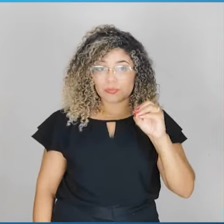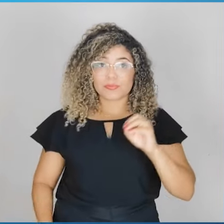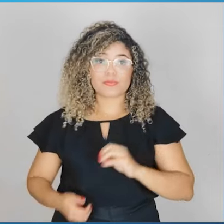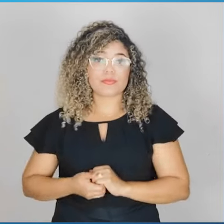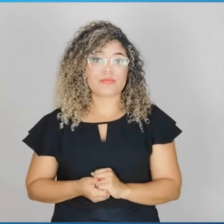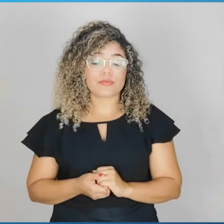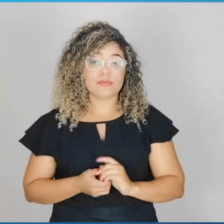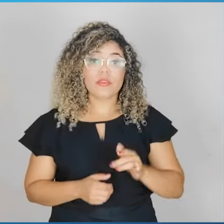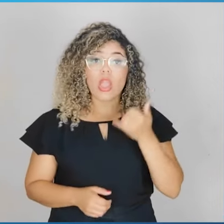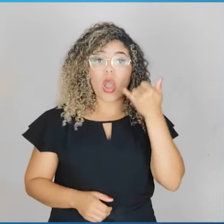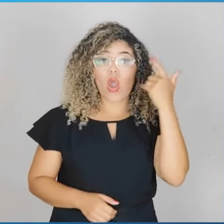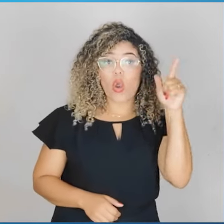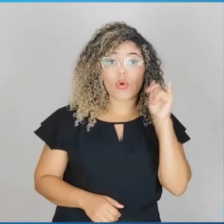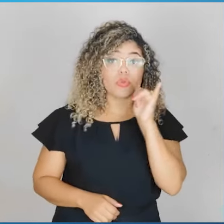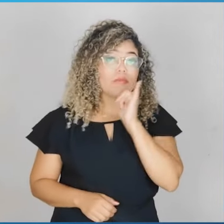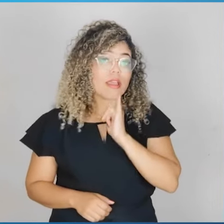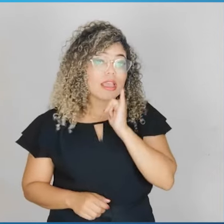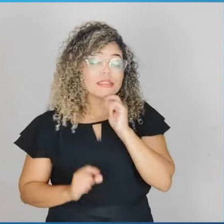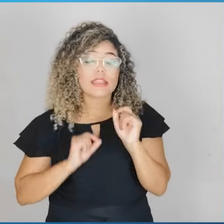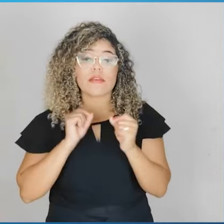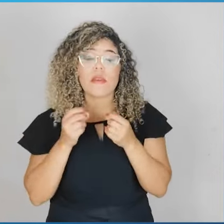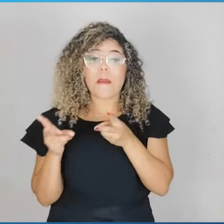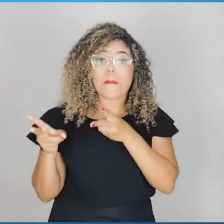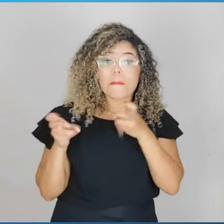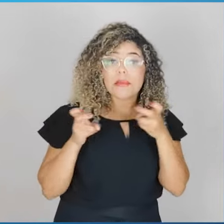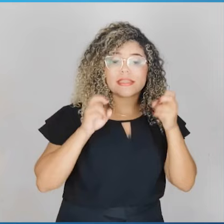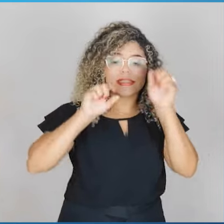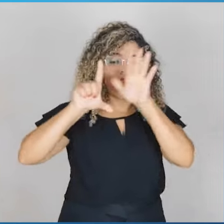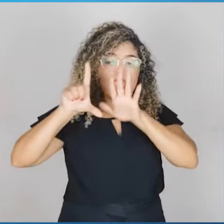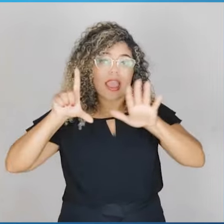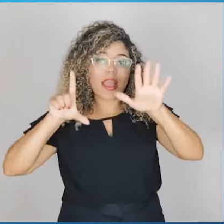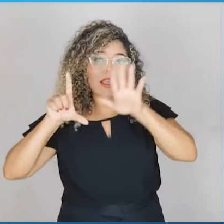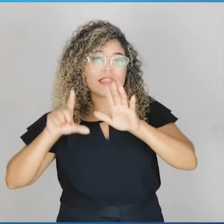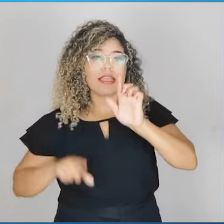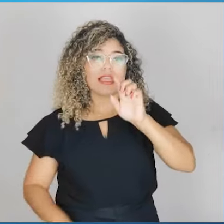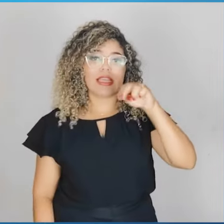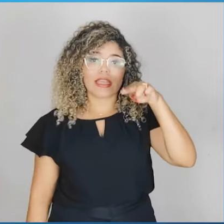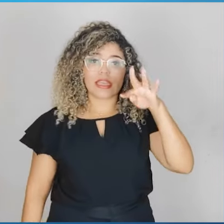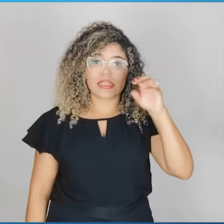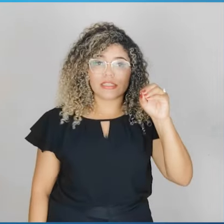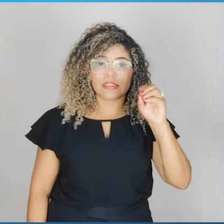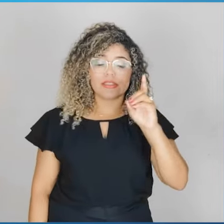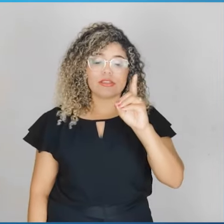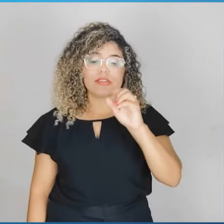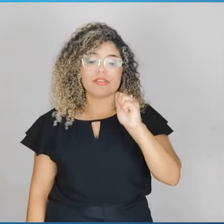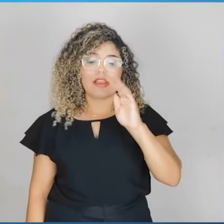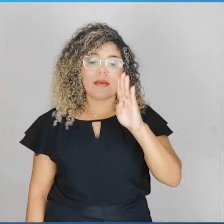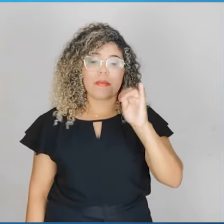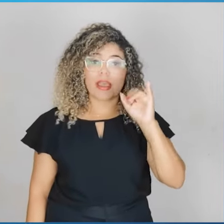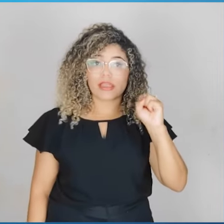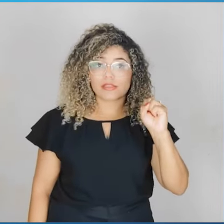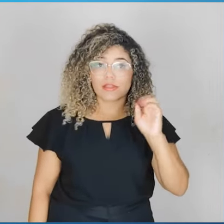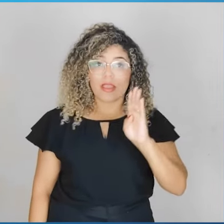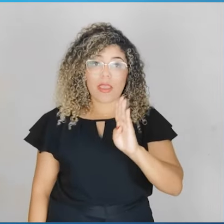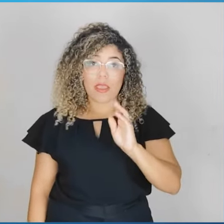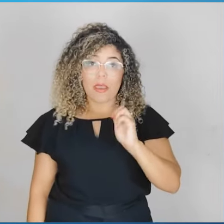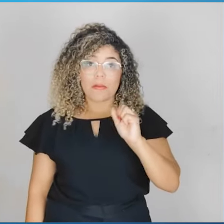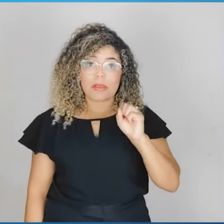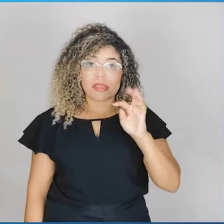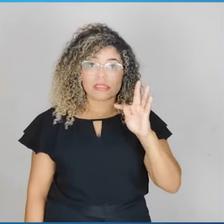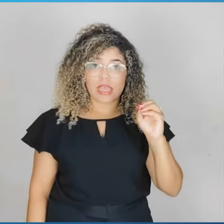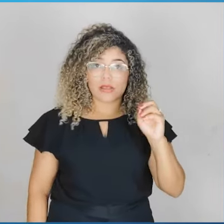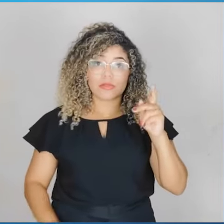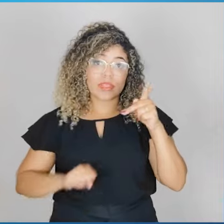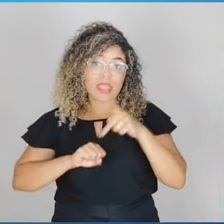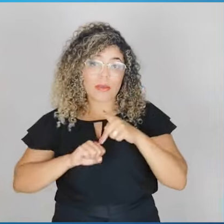Outros exemplos de rochas magmáticas, vamos observar a imagem: granito, diabásio, basalto e a pedra